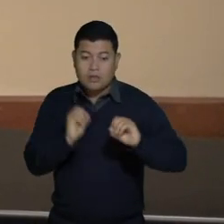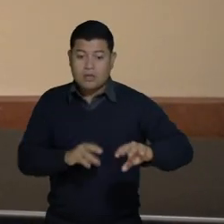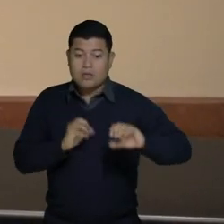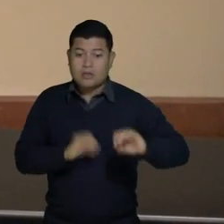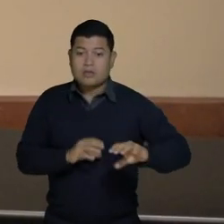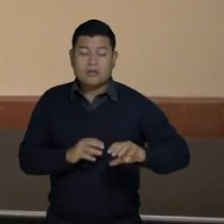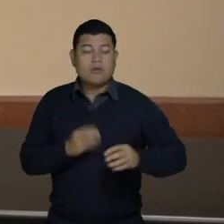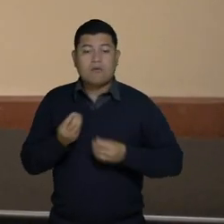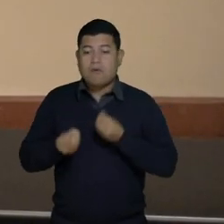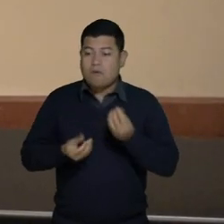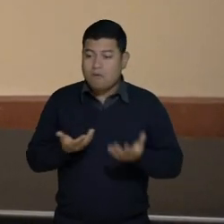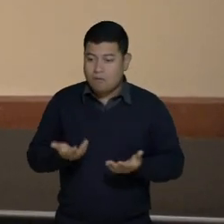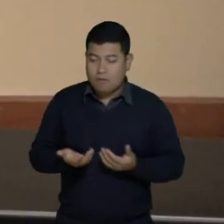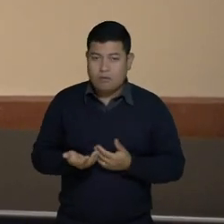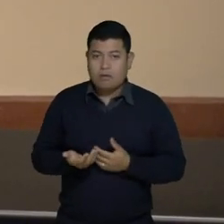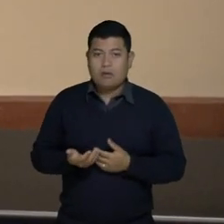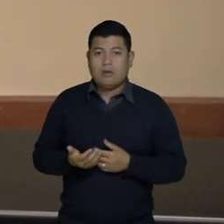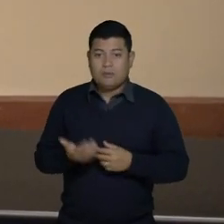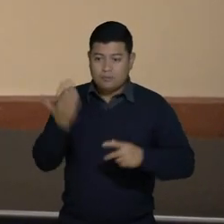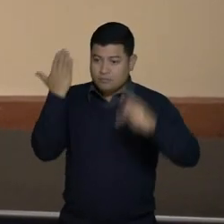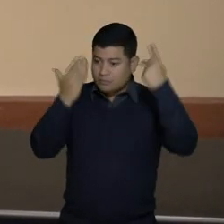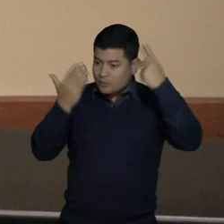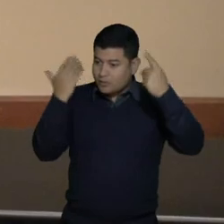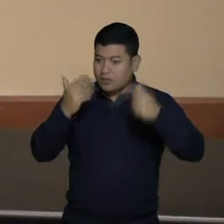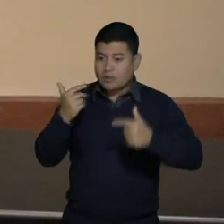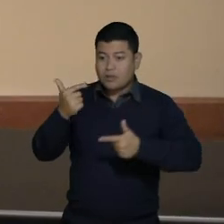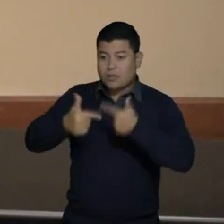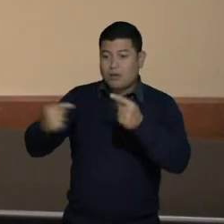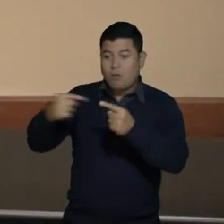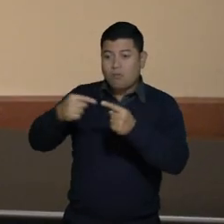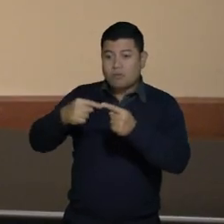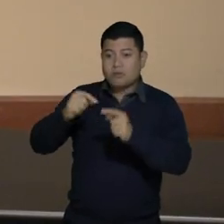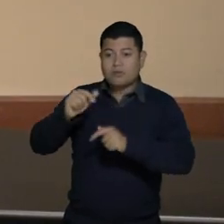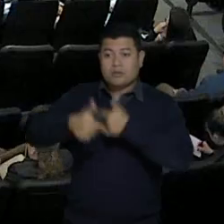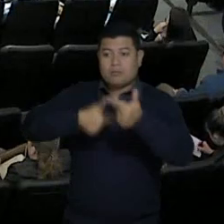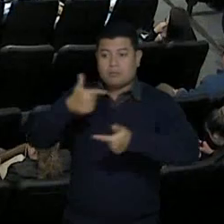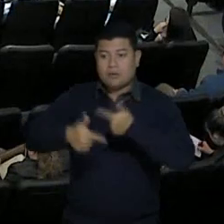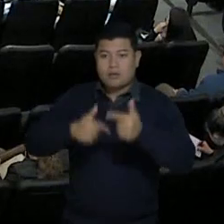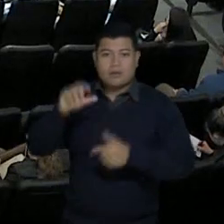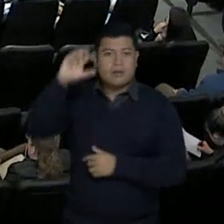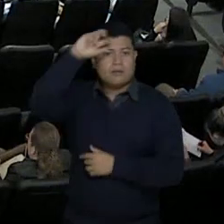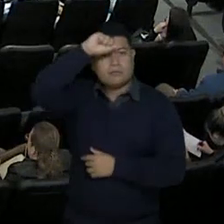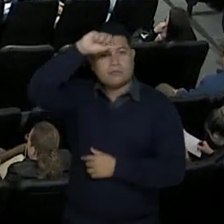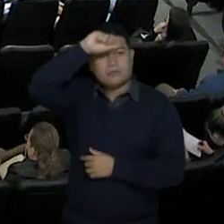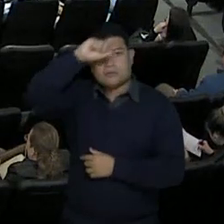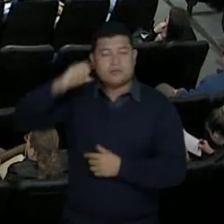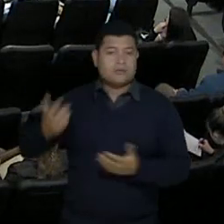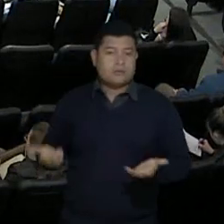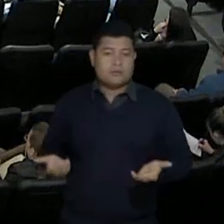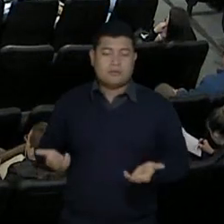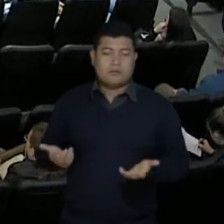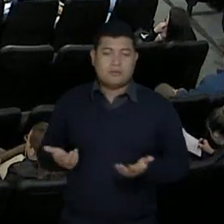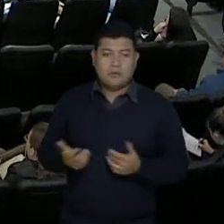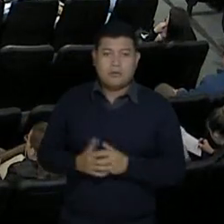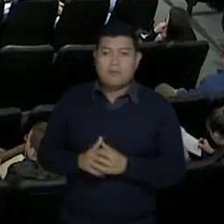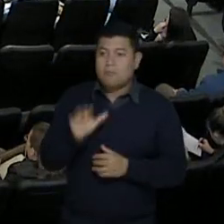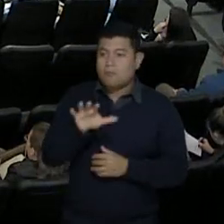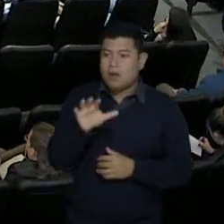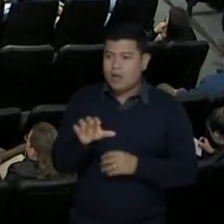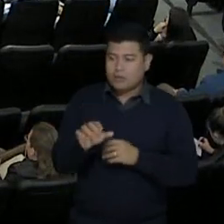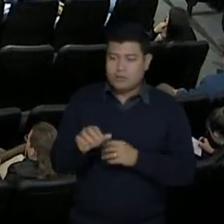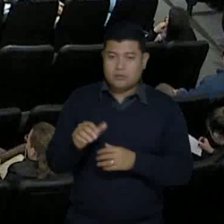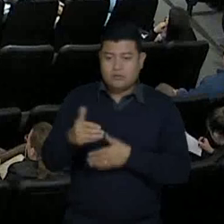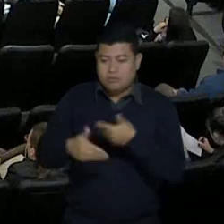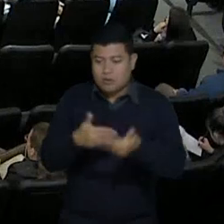psicopedagogia trabalha com aprendizagem mas o processo de ensino é preciso